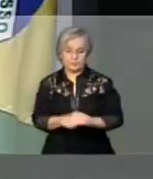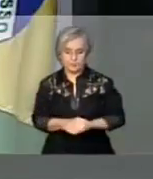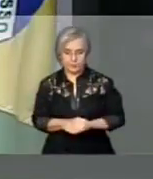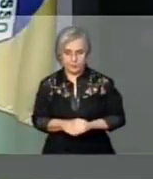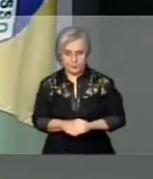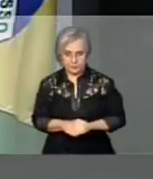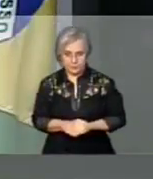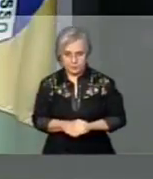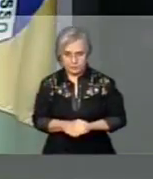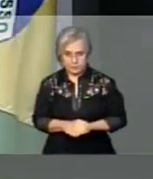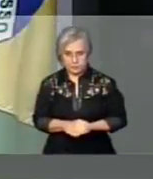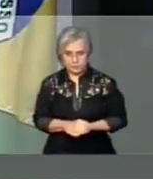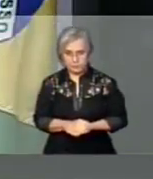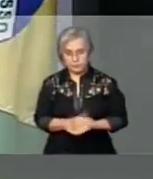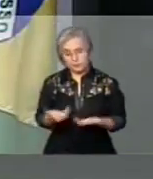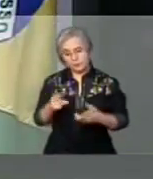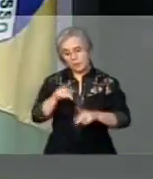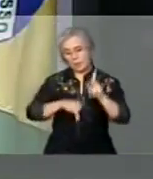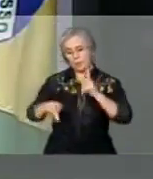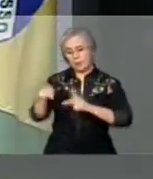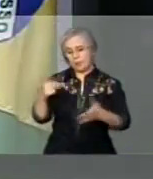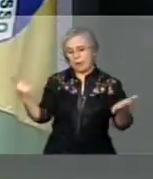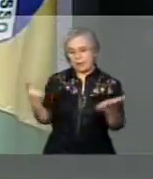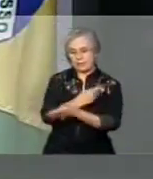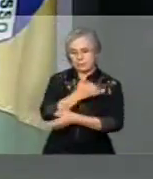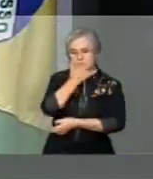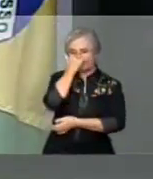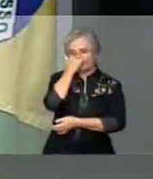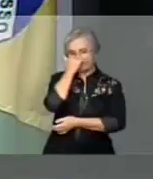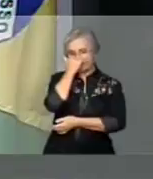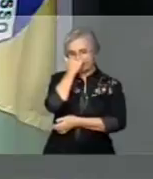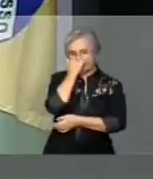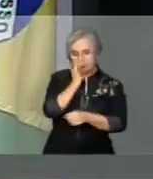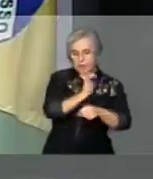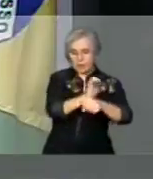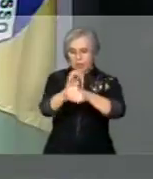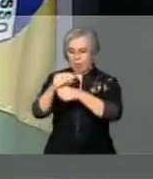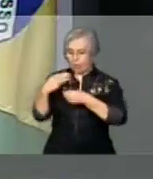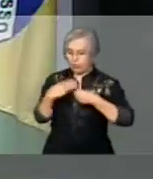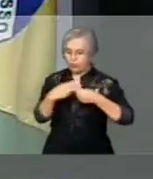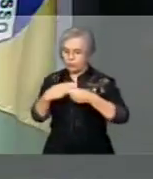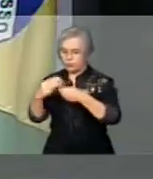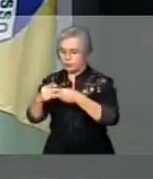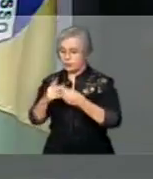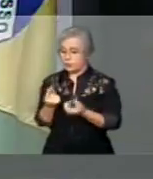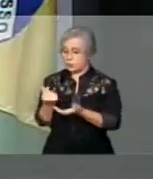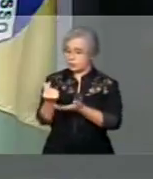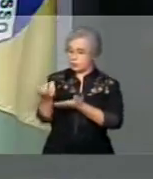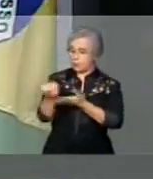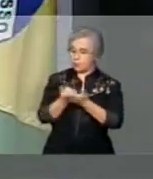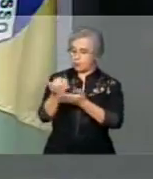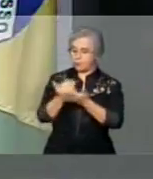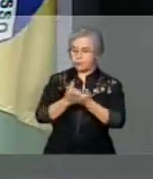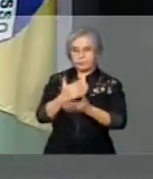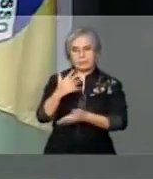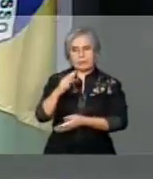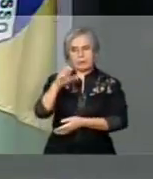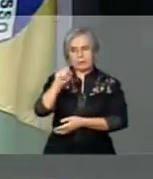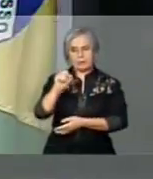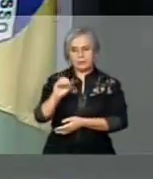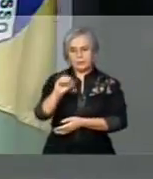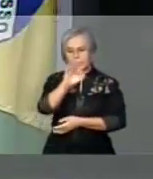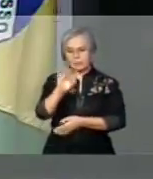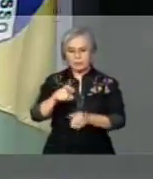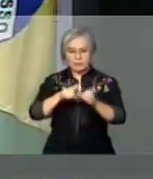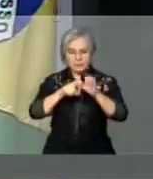que a população atingida, os entes, os municípios que têm a sua receita em cerca de 80%